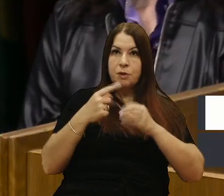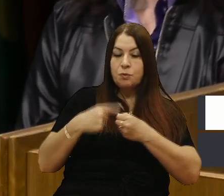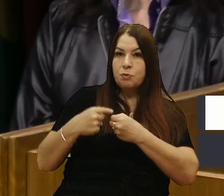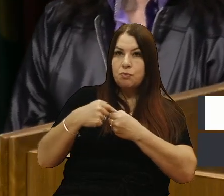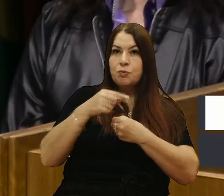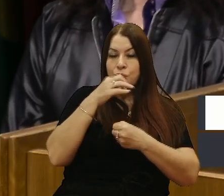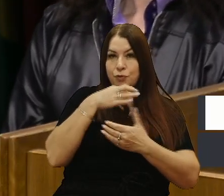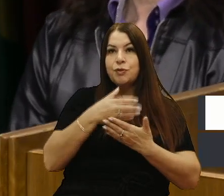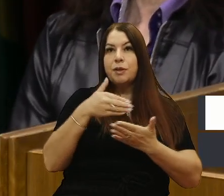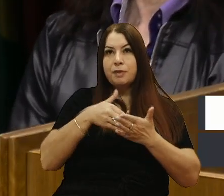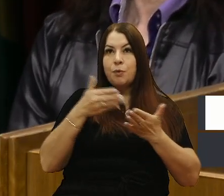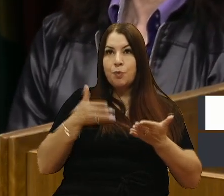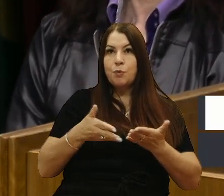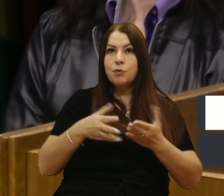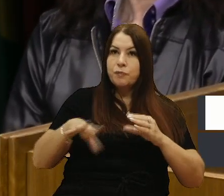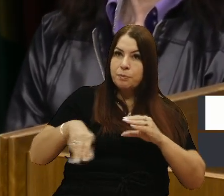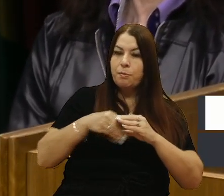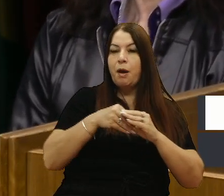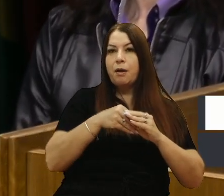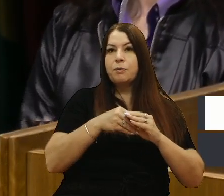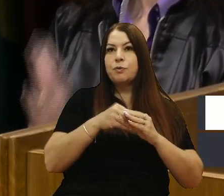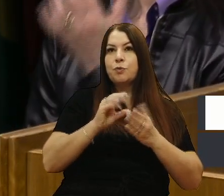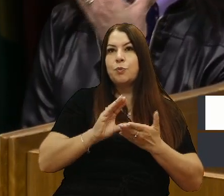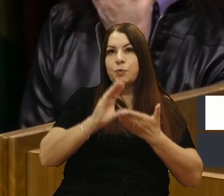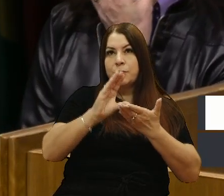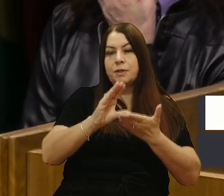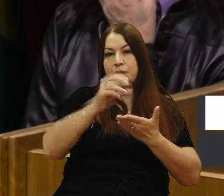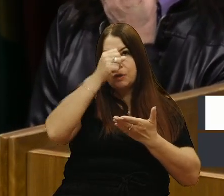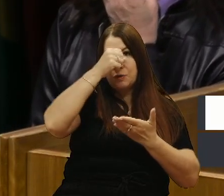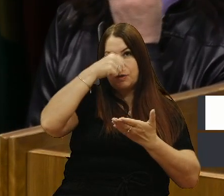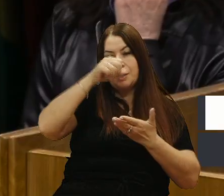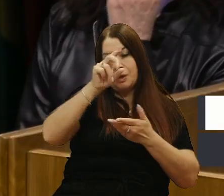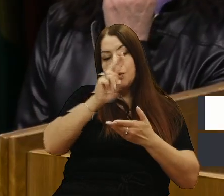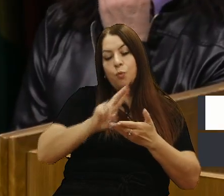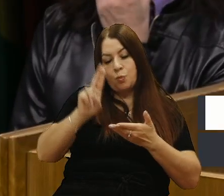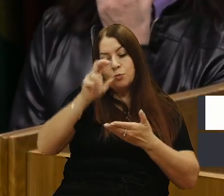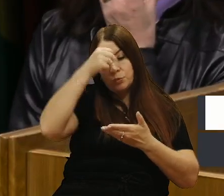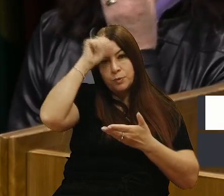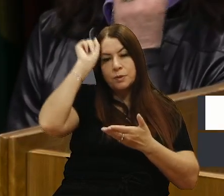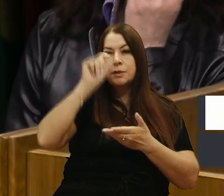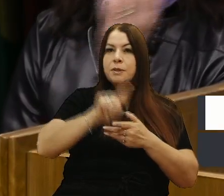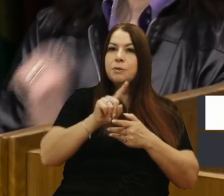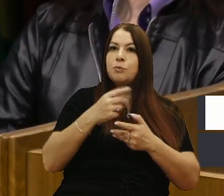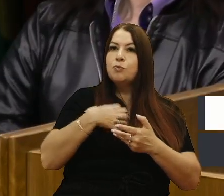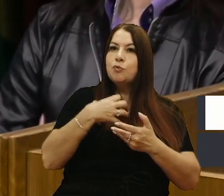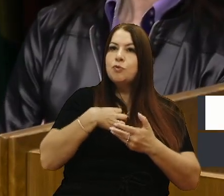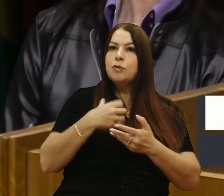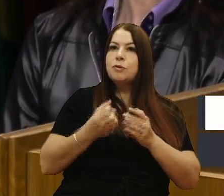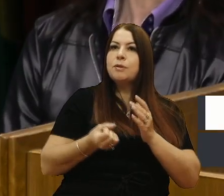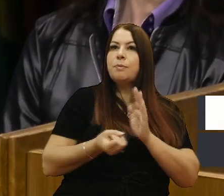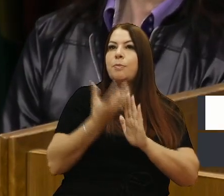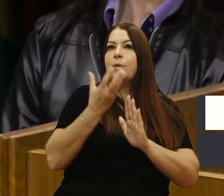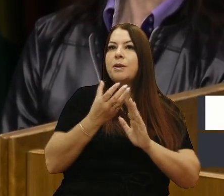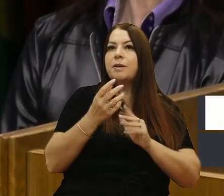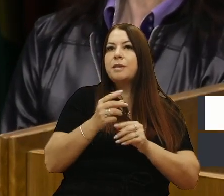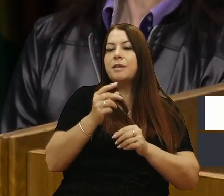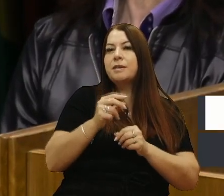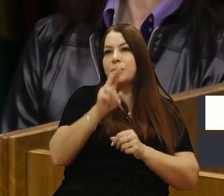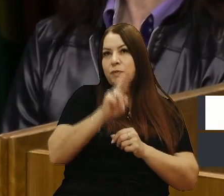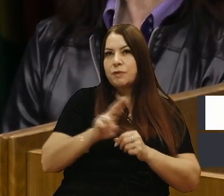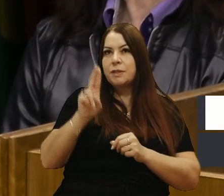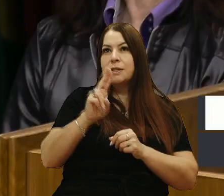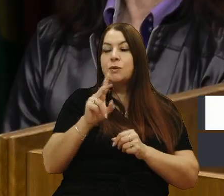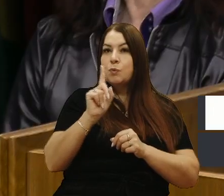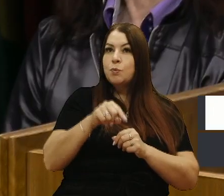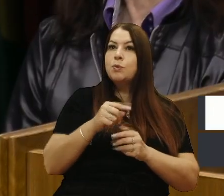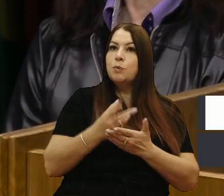de Caxias até hoje faz parte do nosso conselho universitário. O quanto que é importante essa forma em que foi criada essa nossa universidade e o